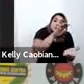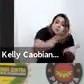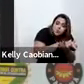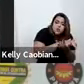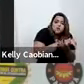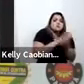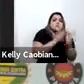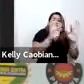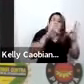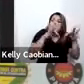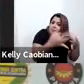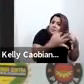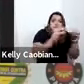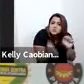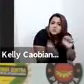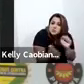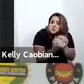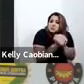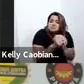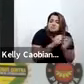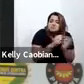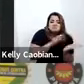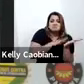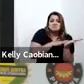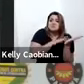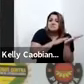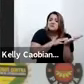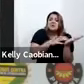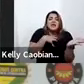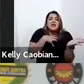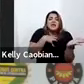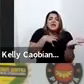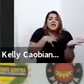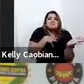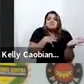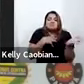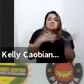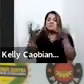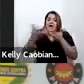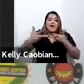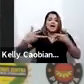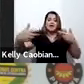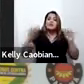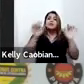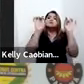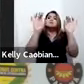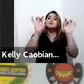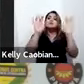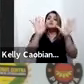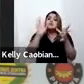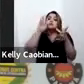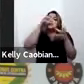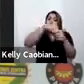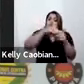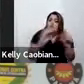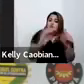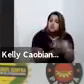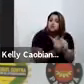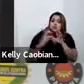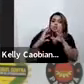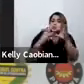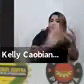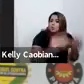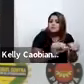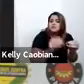dá para... Vocês não têm ideia do que é, assim. É um privilégio estar lá com todas elas, maravilhosas.